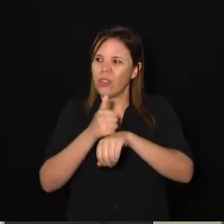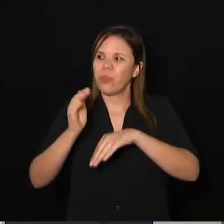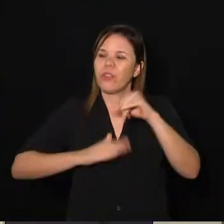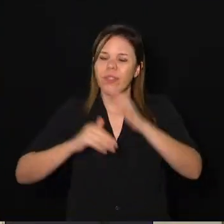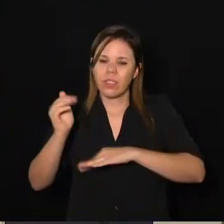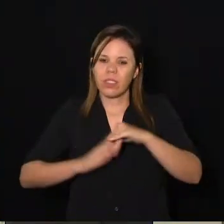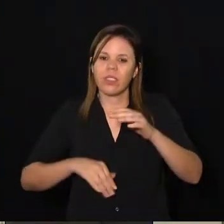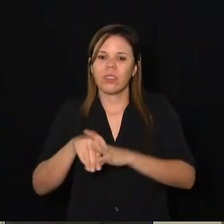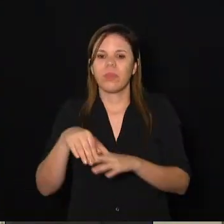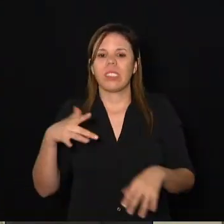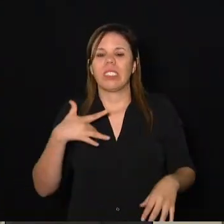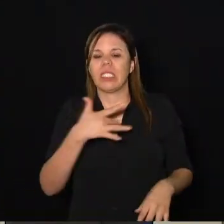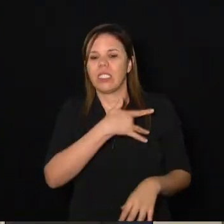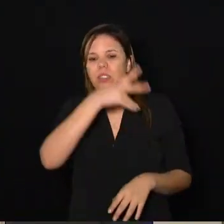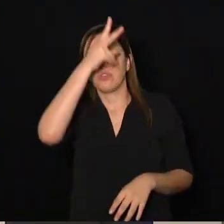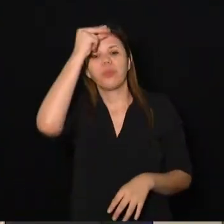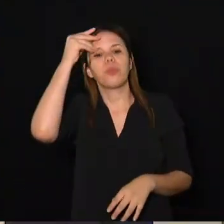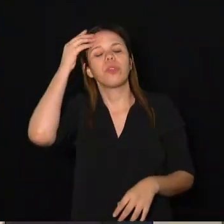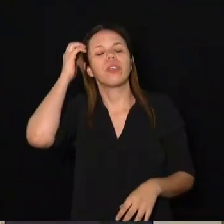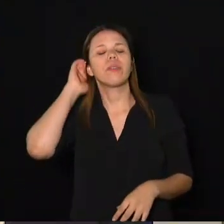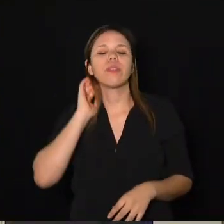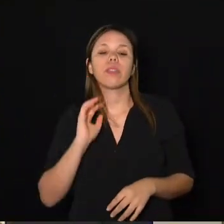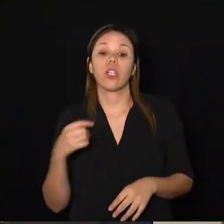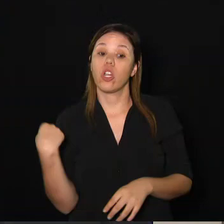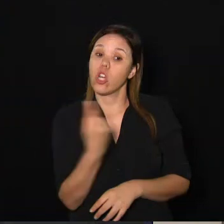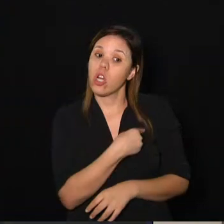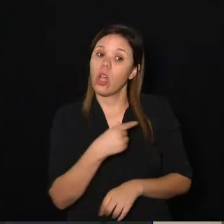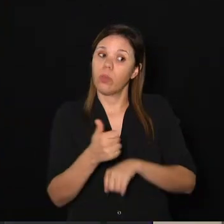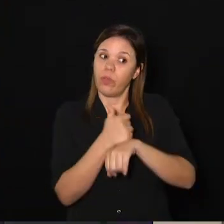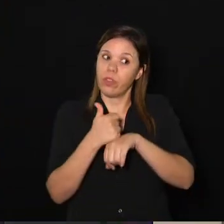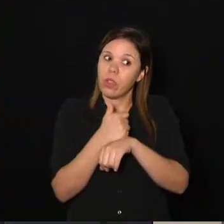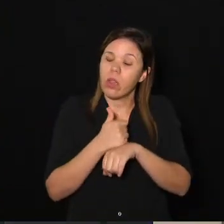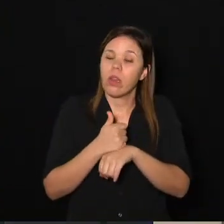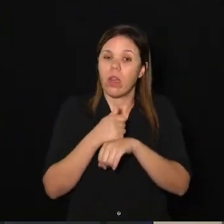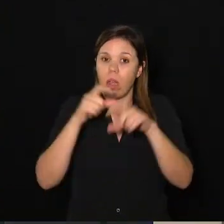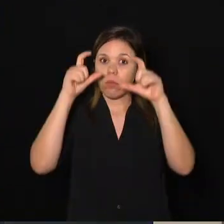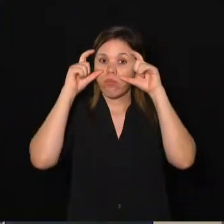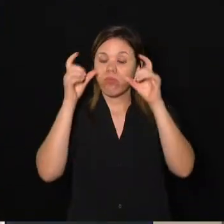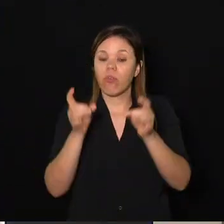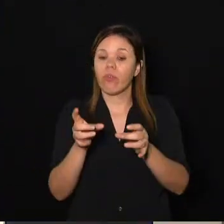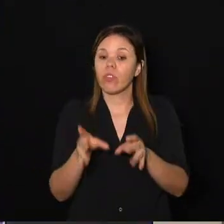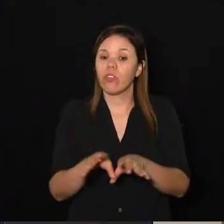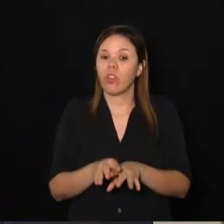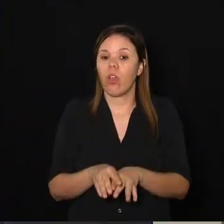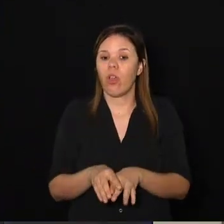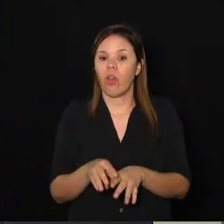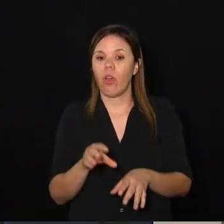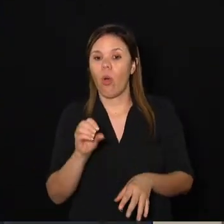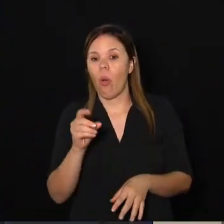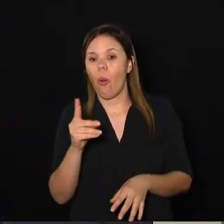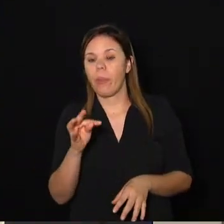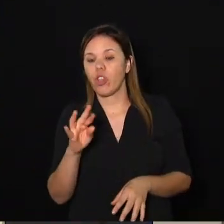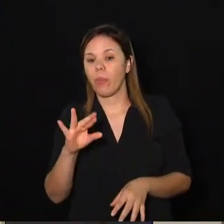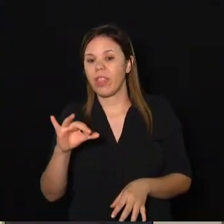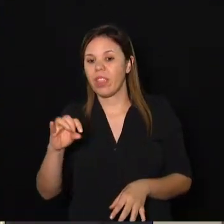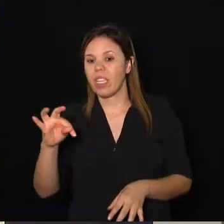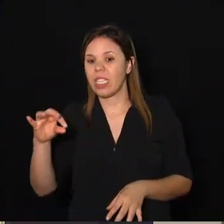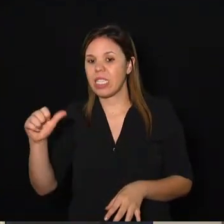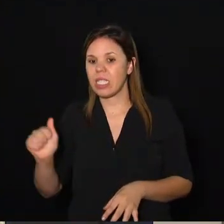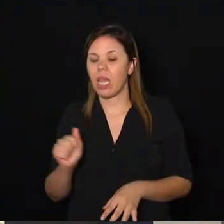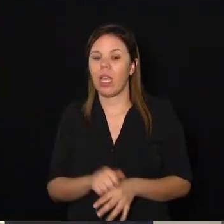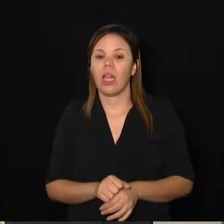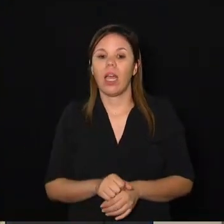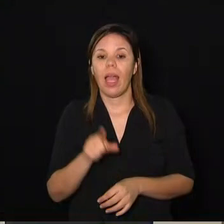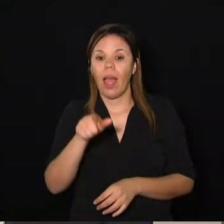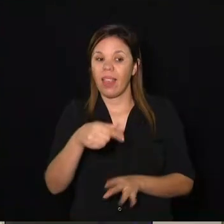pública e acaba que se nós profissionais optometristas possamos fazer parte disso essa fila com certeza seria